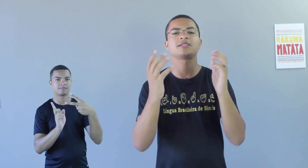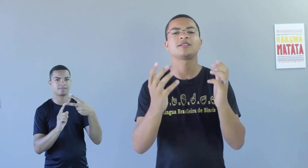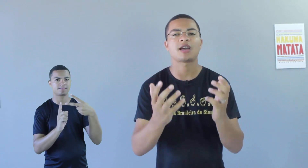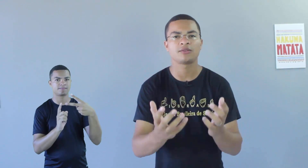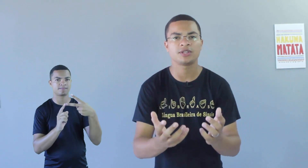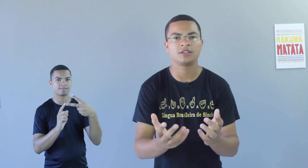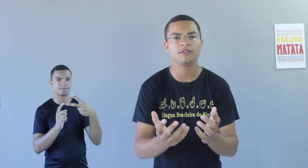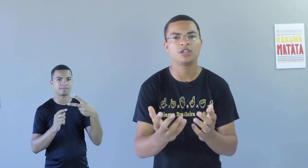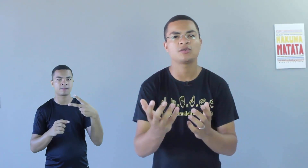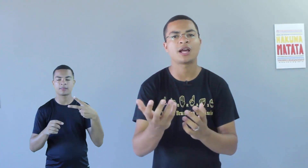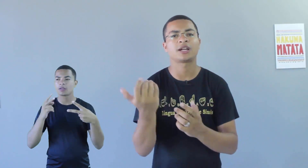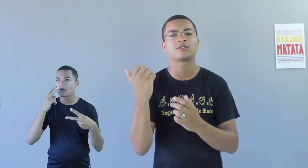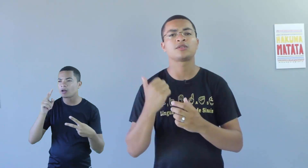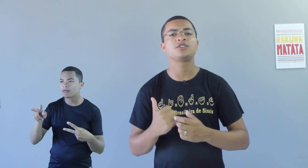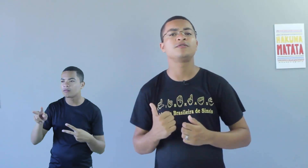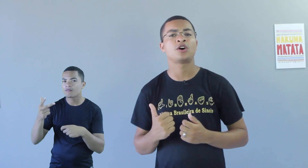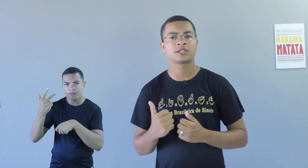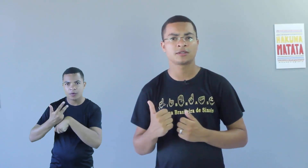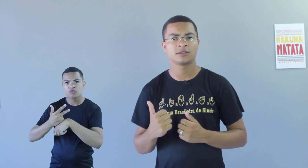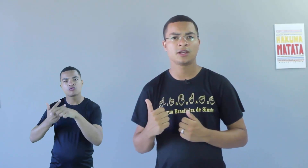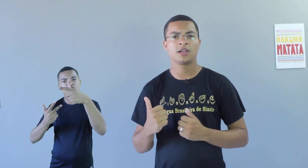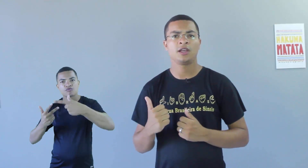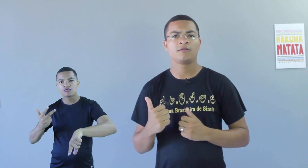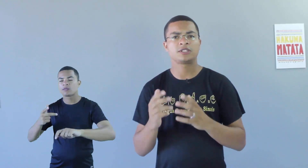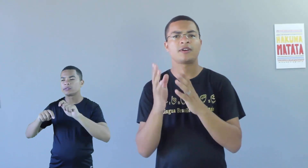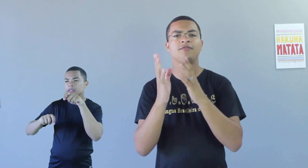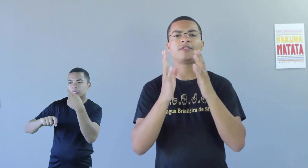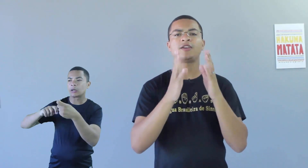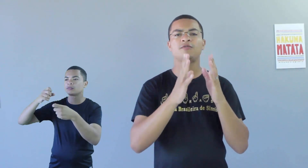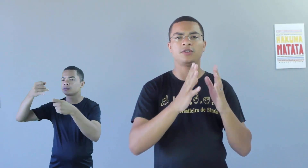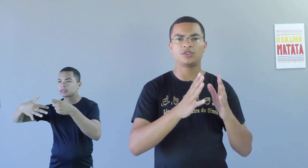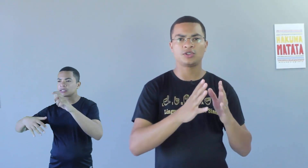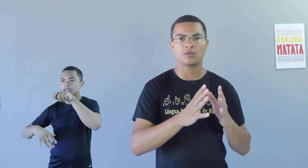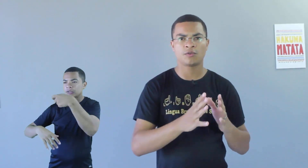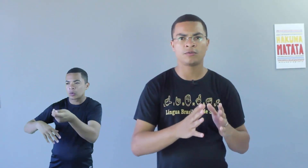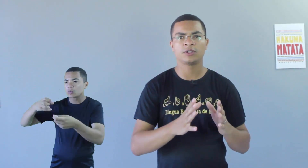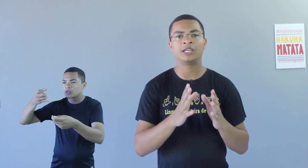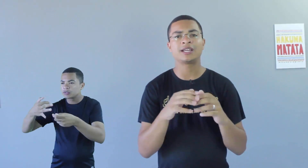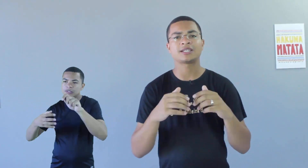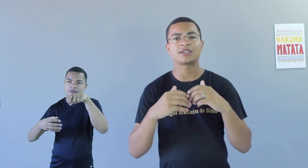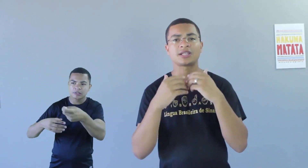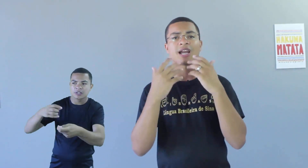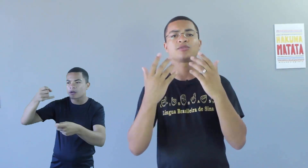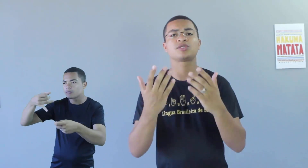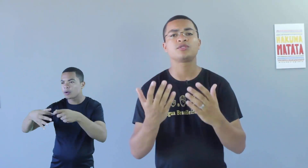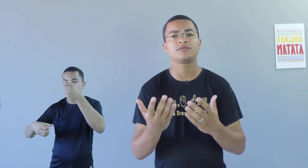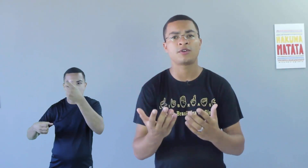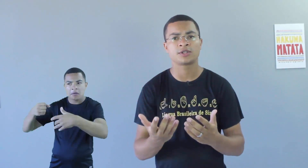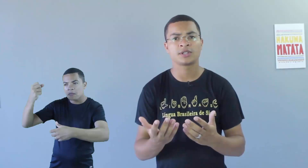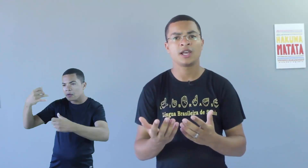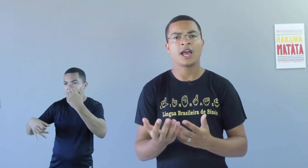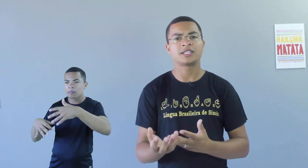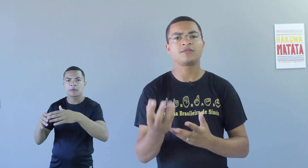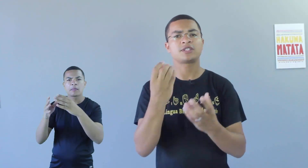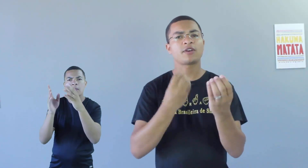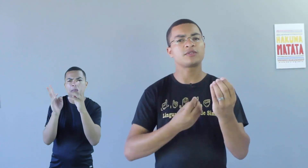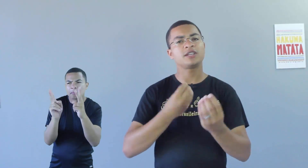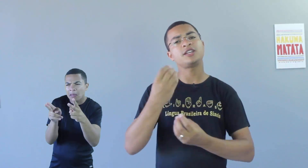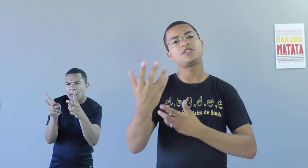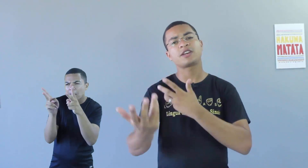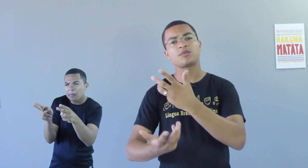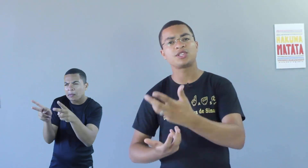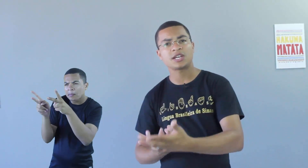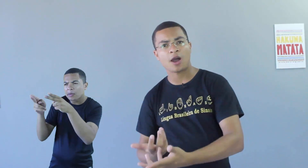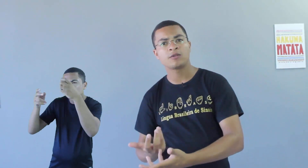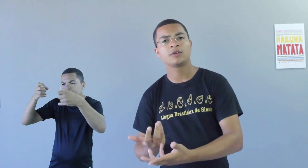ser acrescentado nesse vídeo a tradução de voz. Você vai ver o vídeo de novo e ter acesso à tradução de voz. Assim você vai